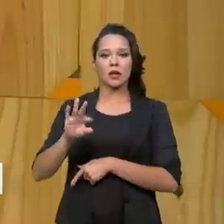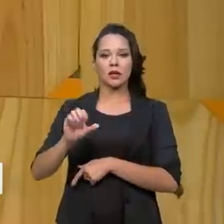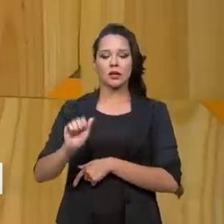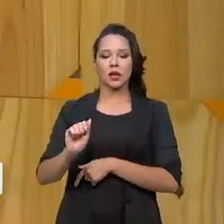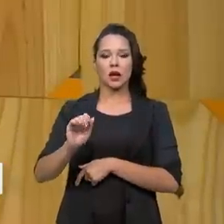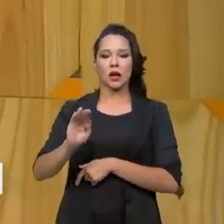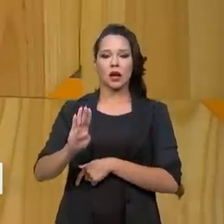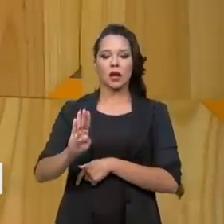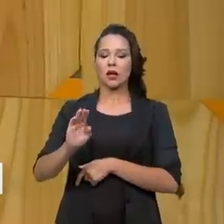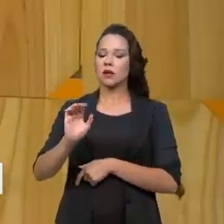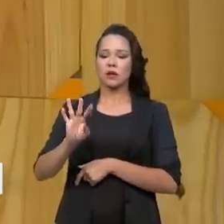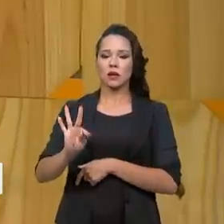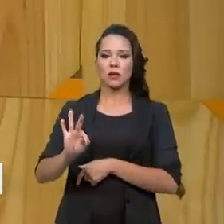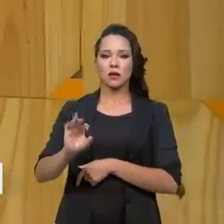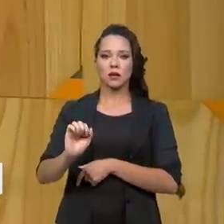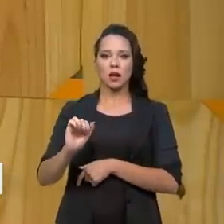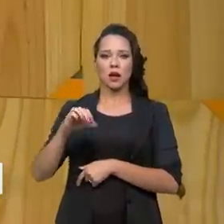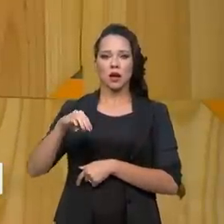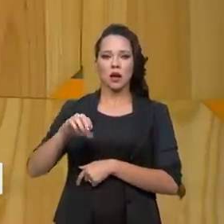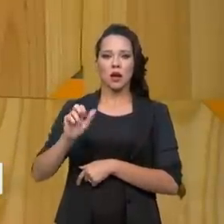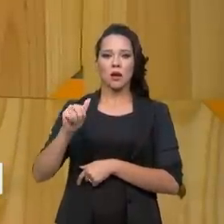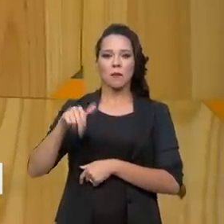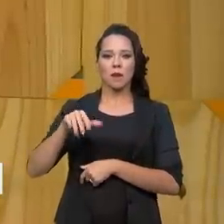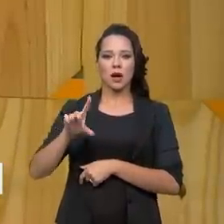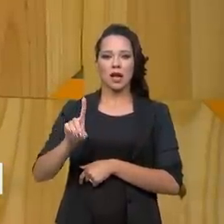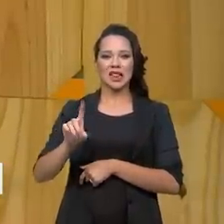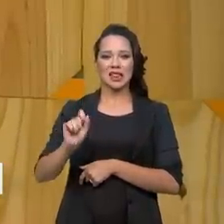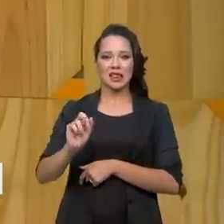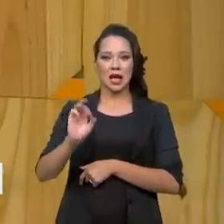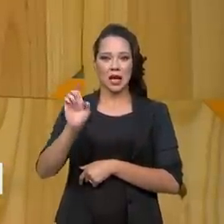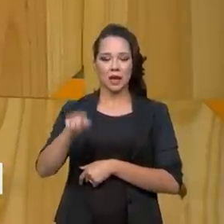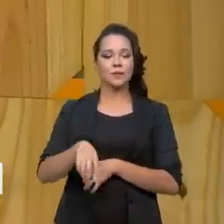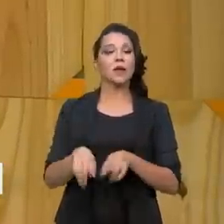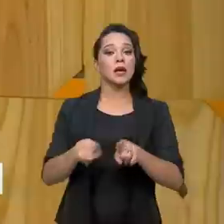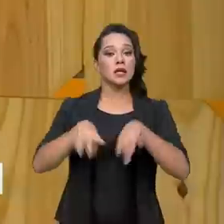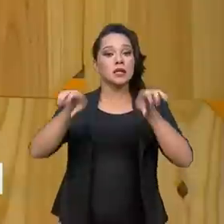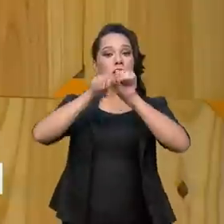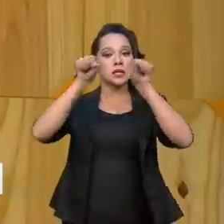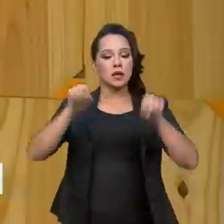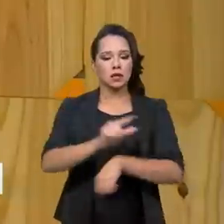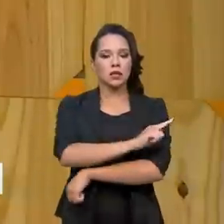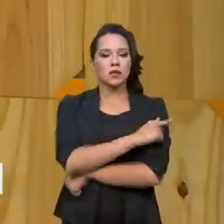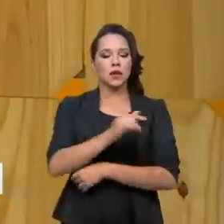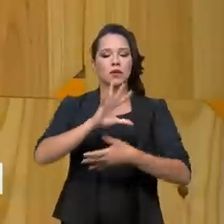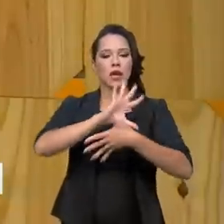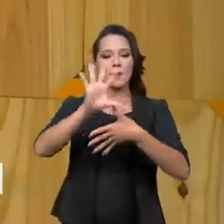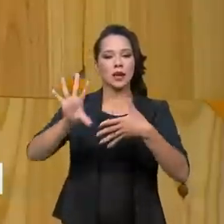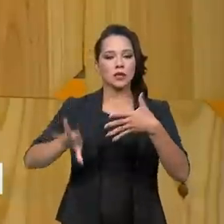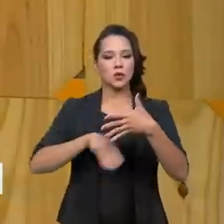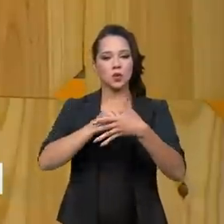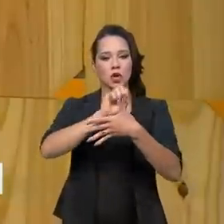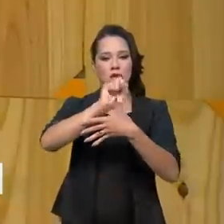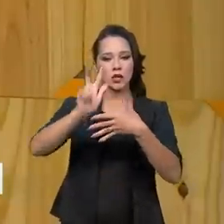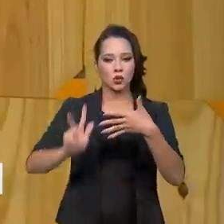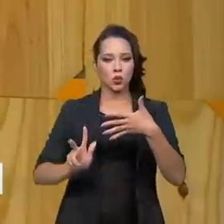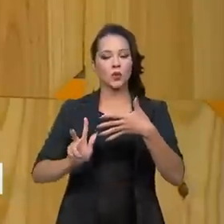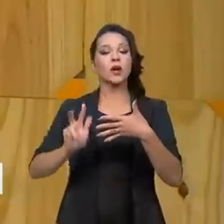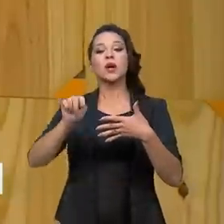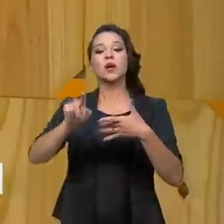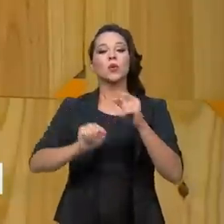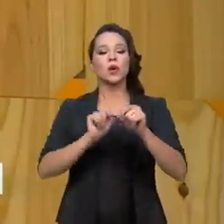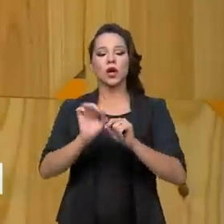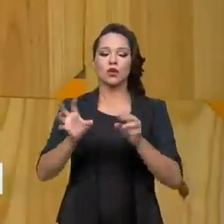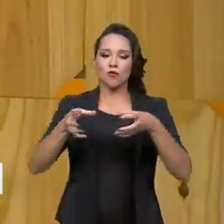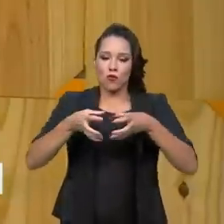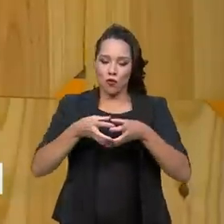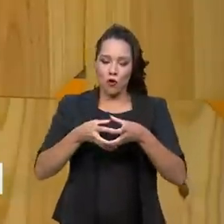novos navios escolta, navios patrulha também, e o próprio sistema de gerenciamento da Amazônia Azul, do qual a nossa organização, o